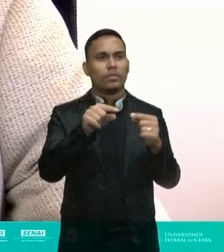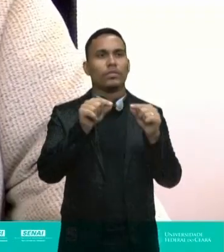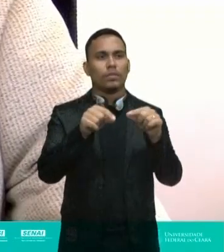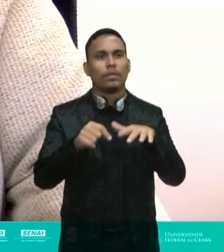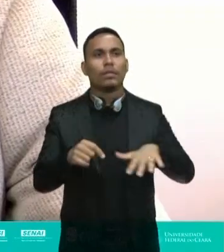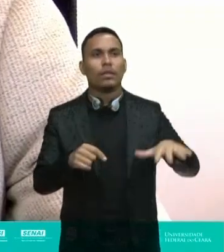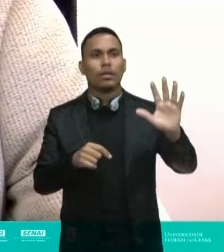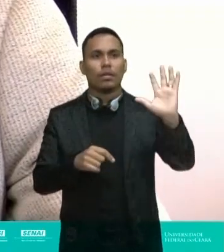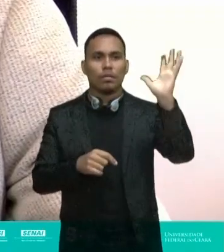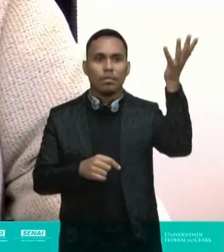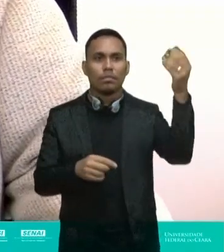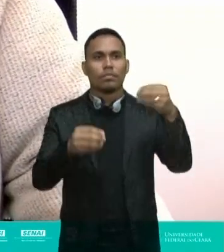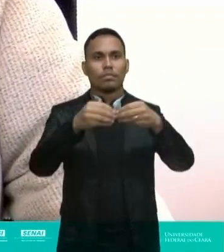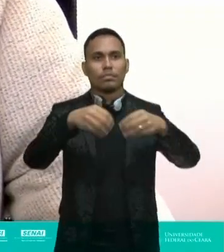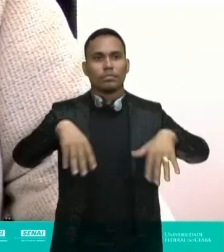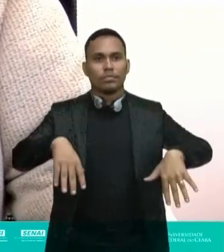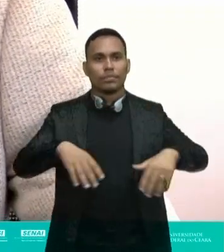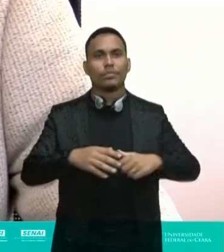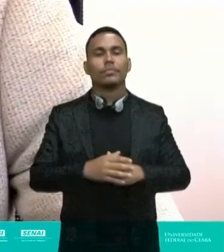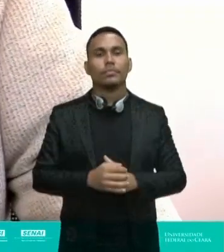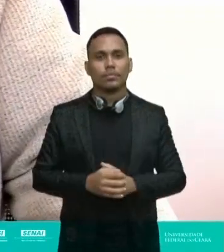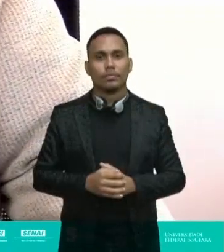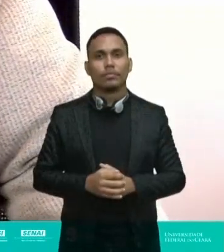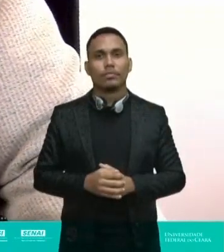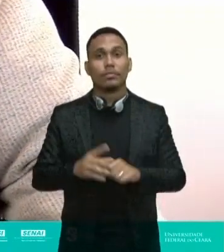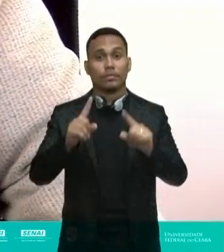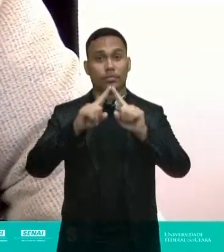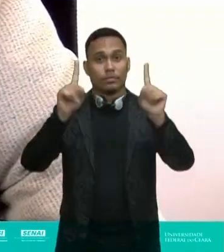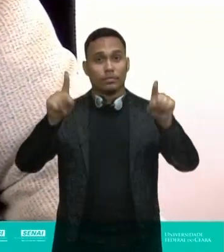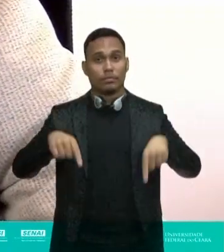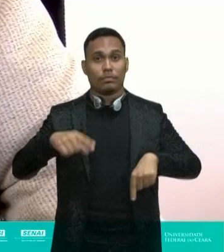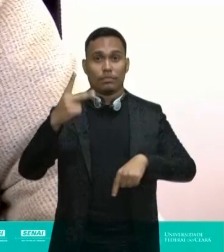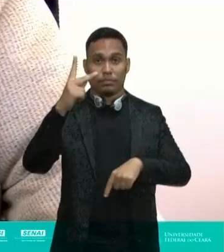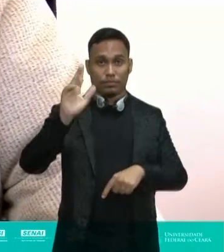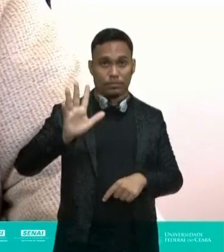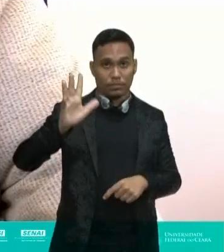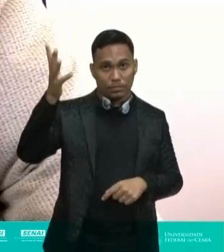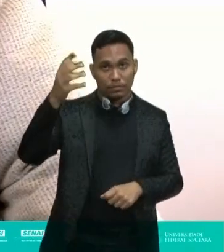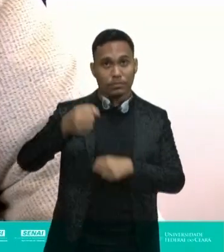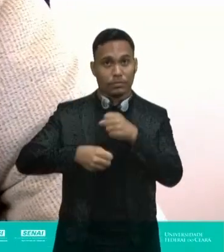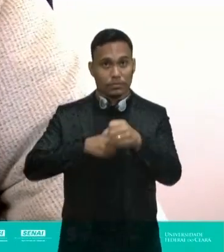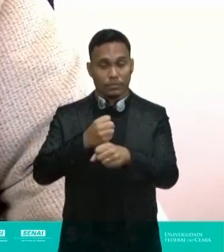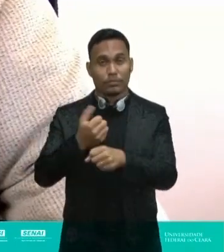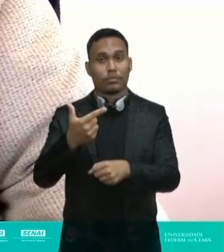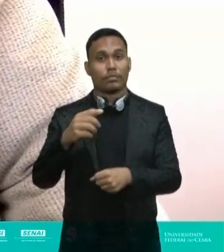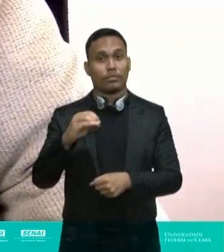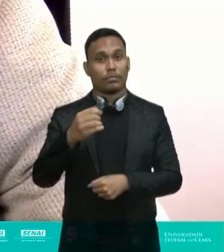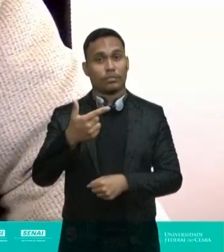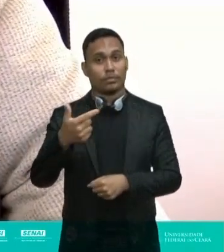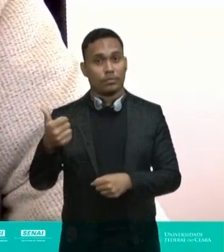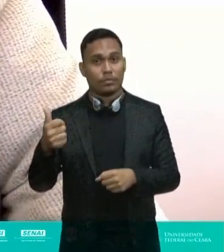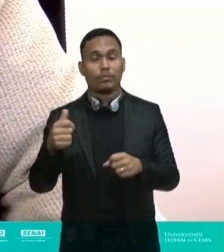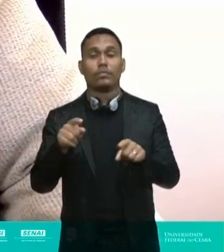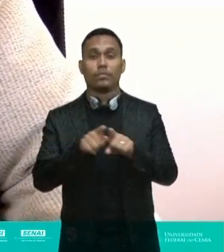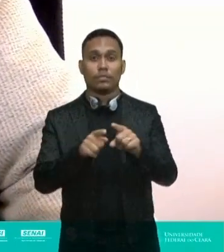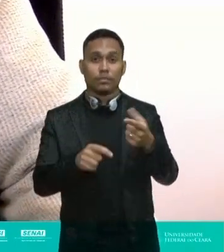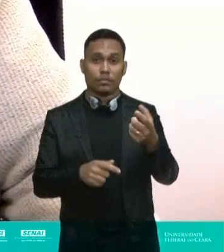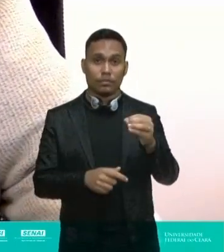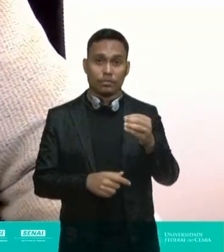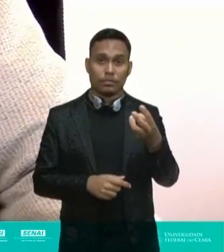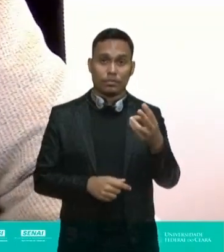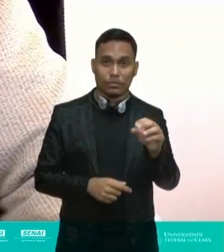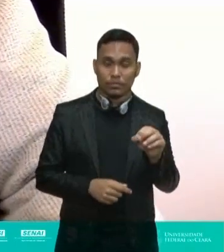Europeu. O Plano Nacional de Energia e Clima para o Horizonte 2021-2030 constitui o principal instrumento de